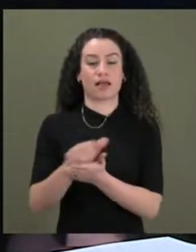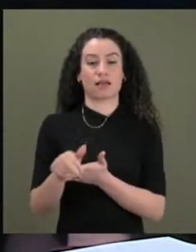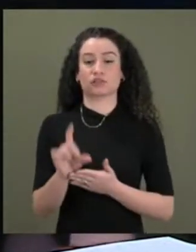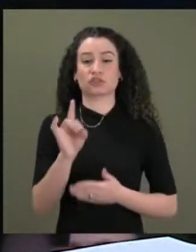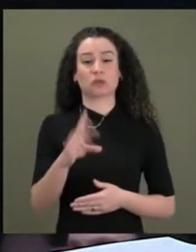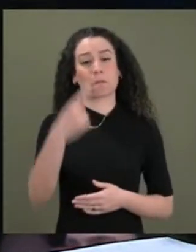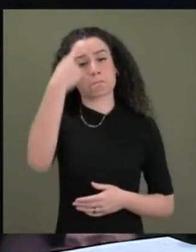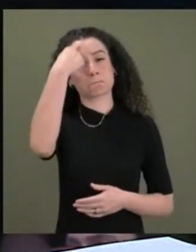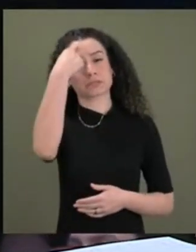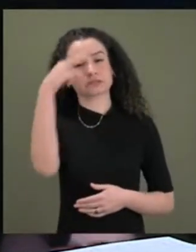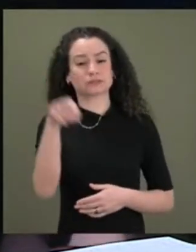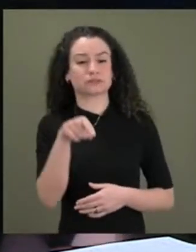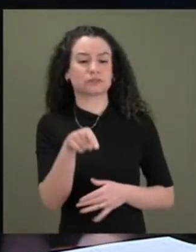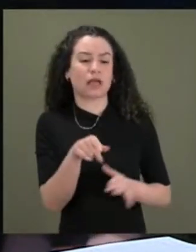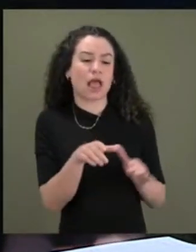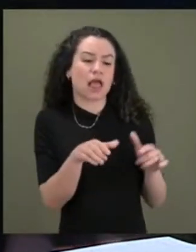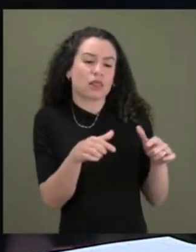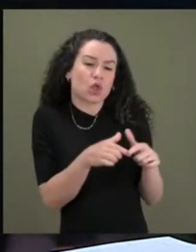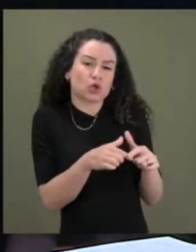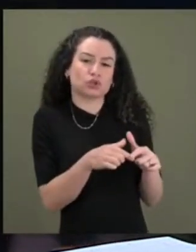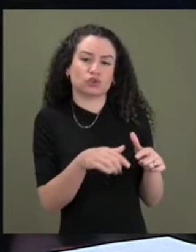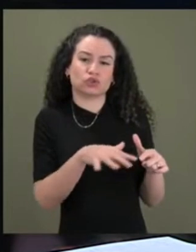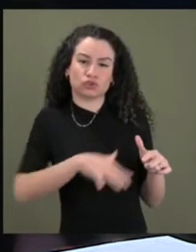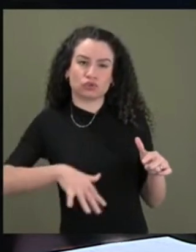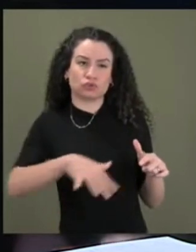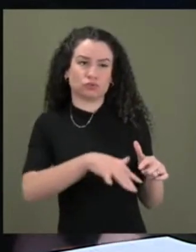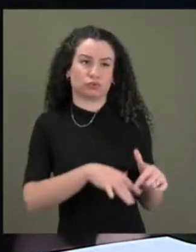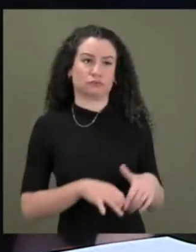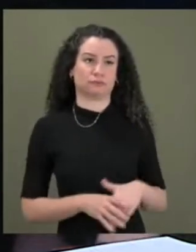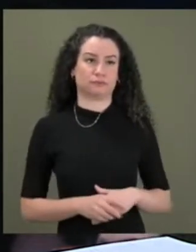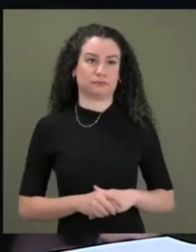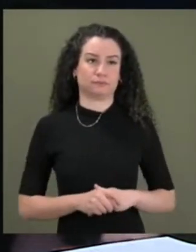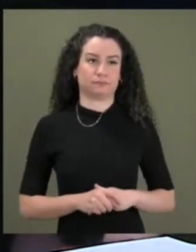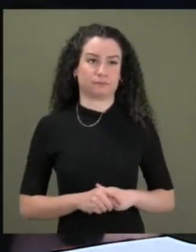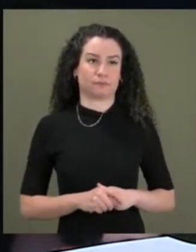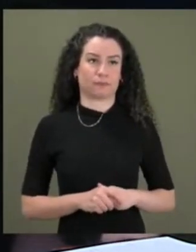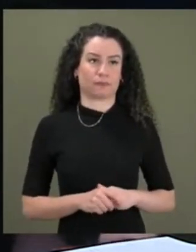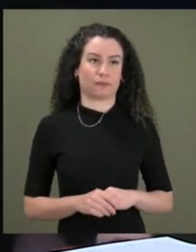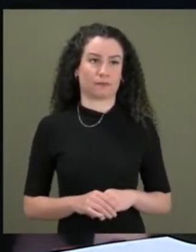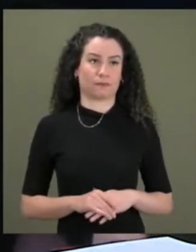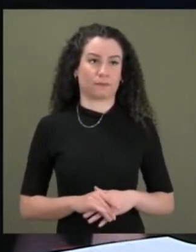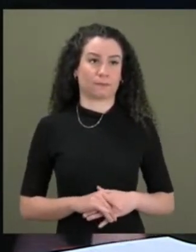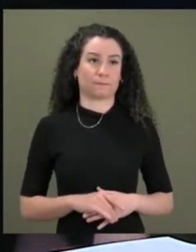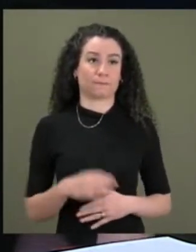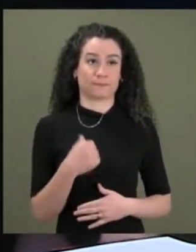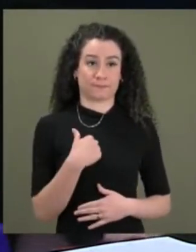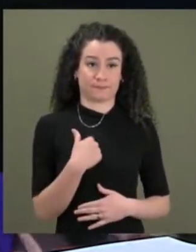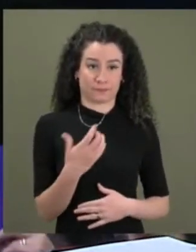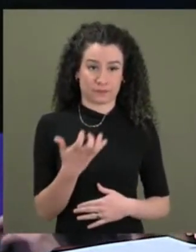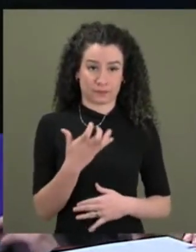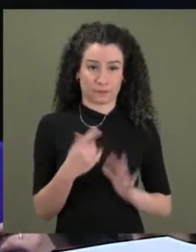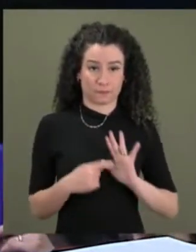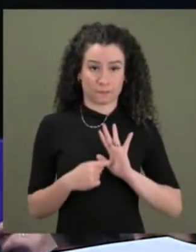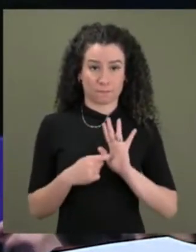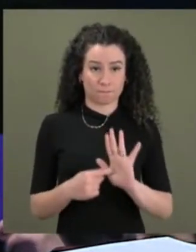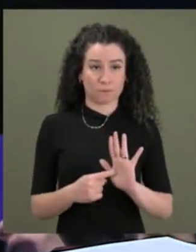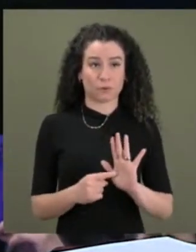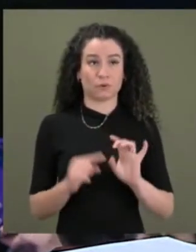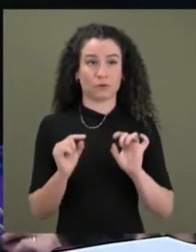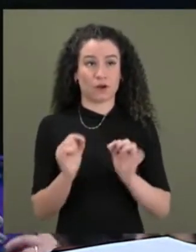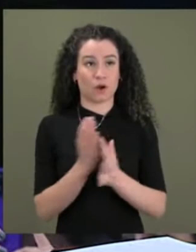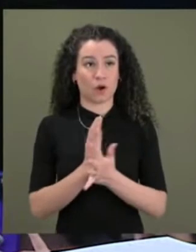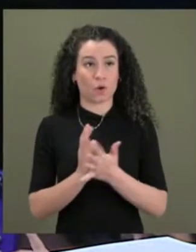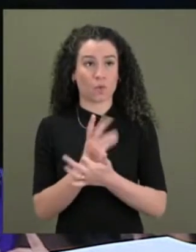nosso pequeno território. E eu queria, portanto, pontuar algumas questões que me parecem